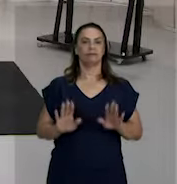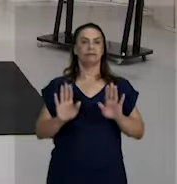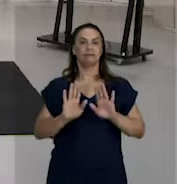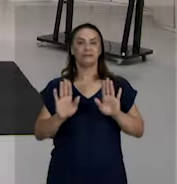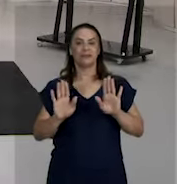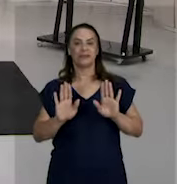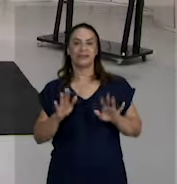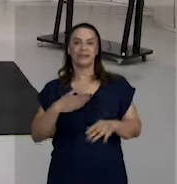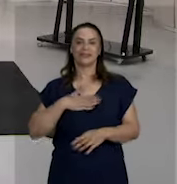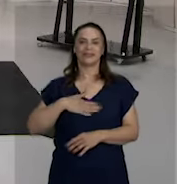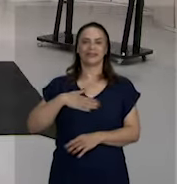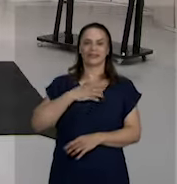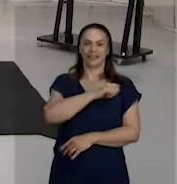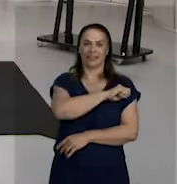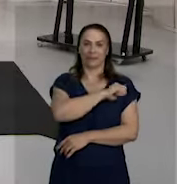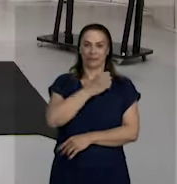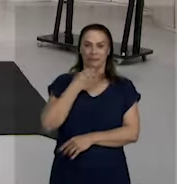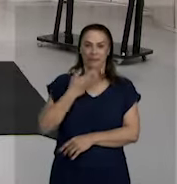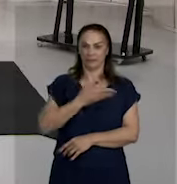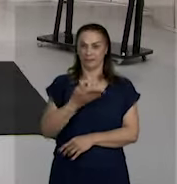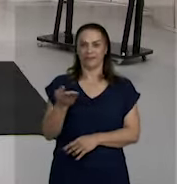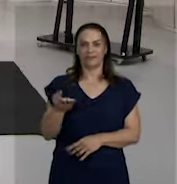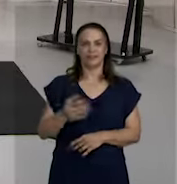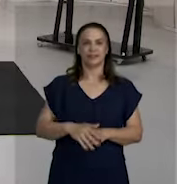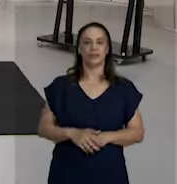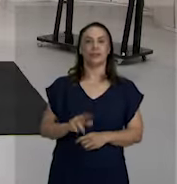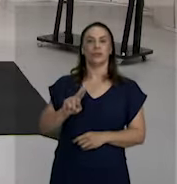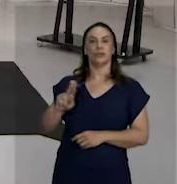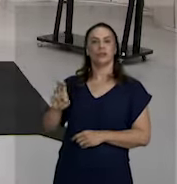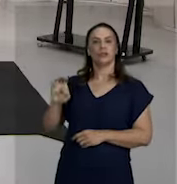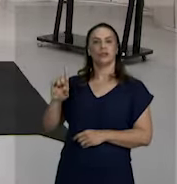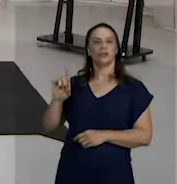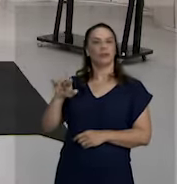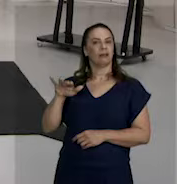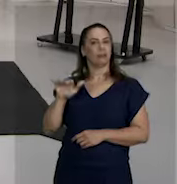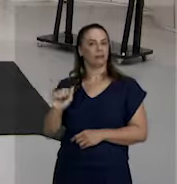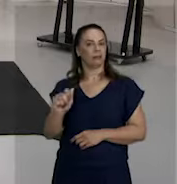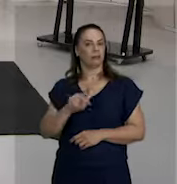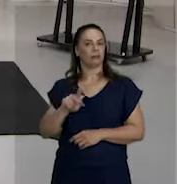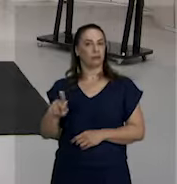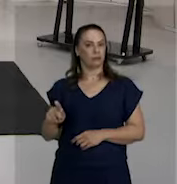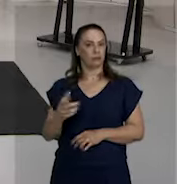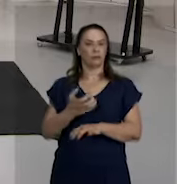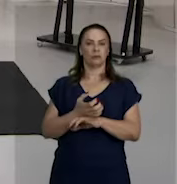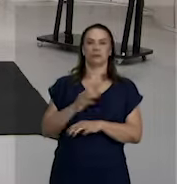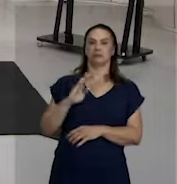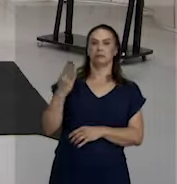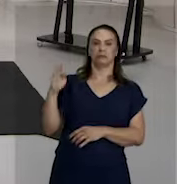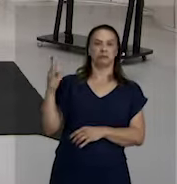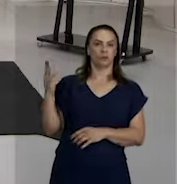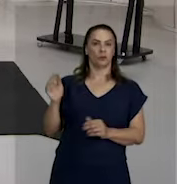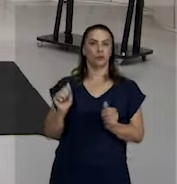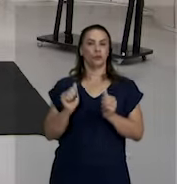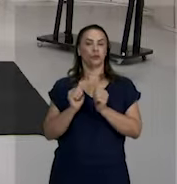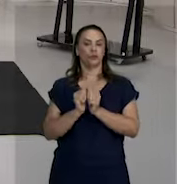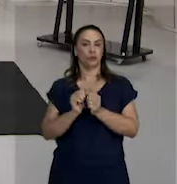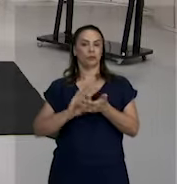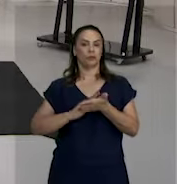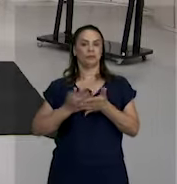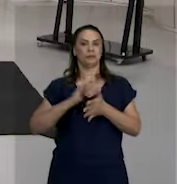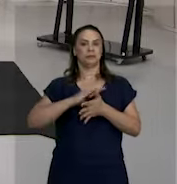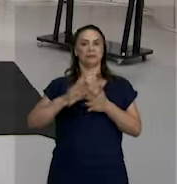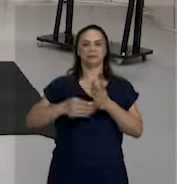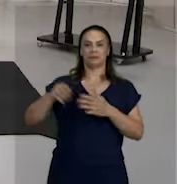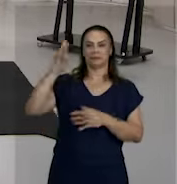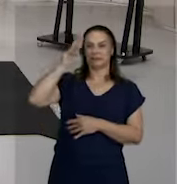Olá, querido estudante, tudo bem com você? Meu nome é Edneia, eu sou professora de Biologia e hoje quem está aqui comigo é a